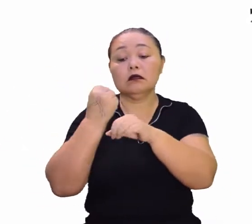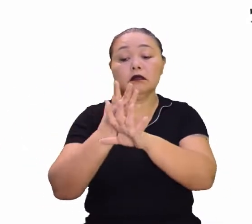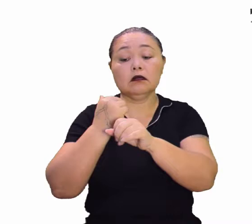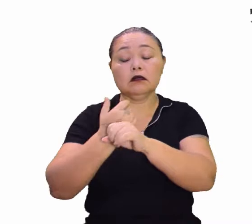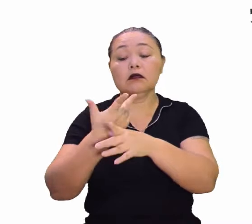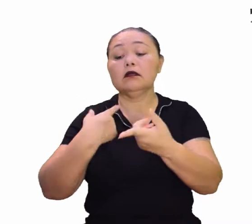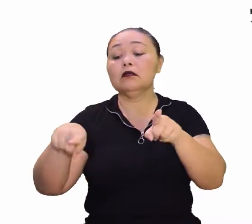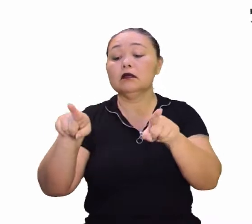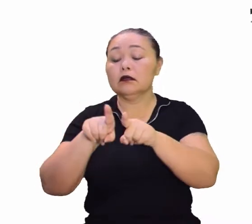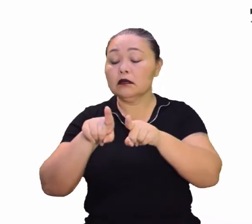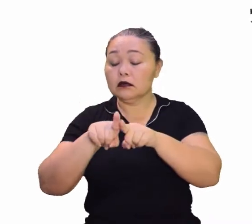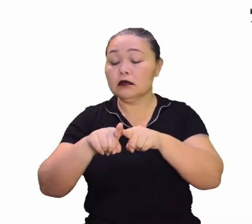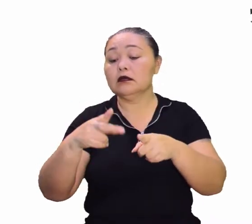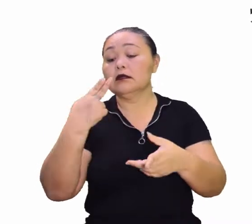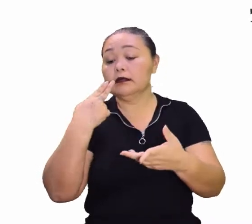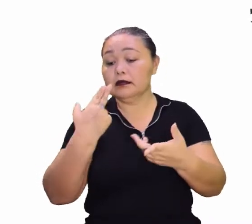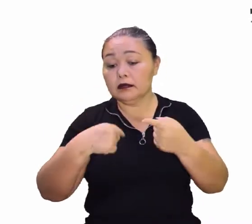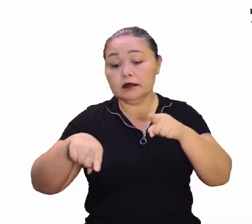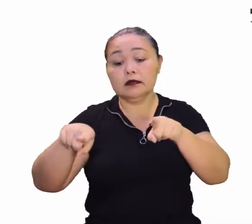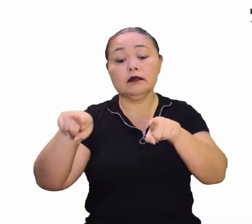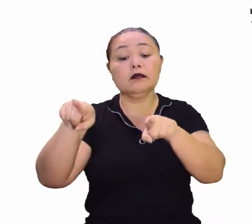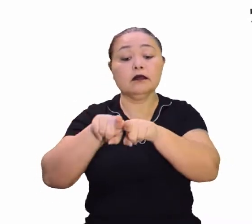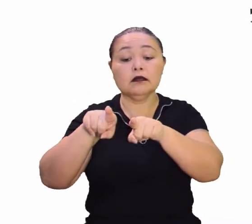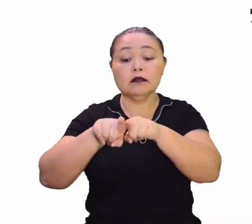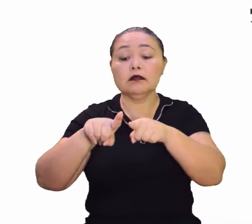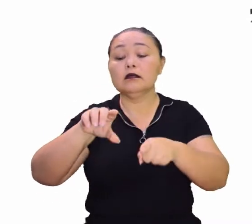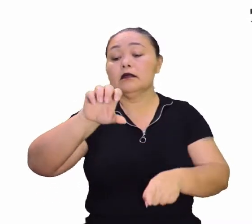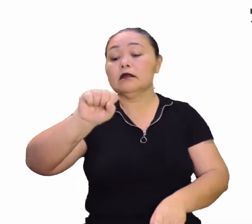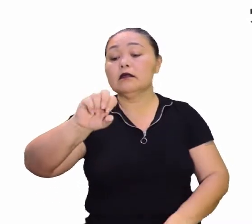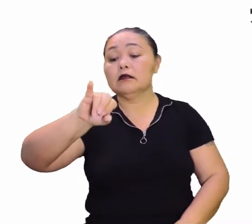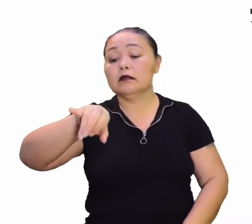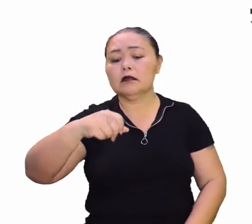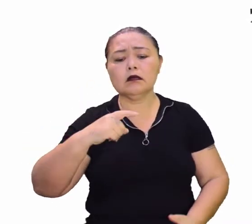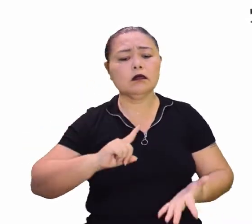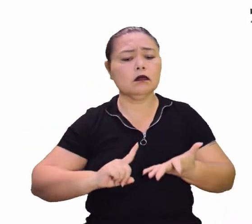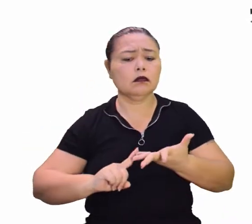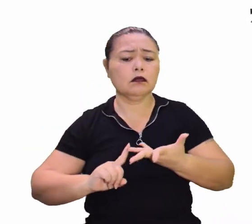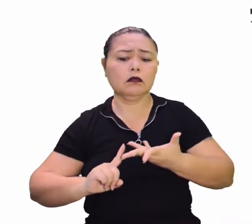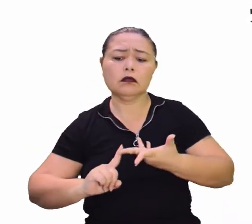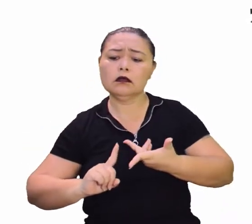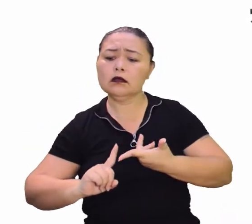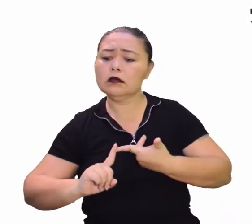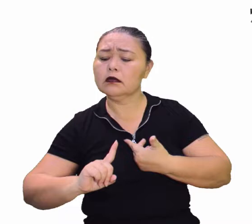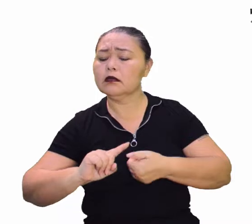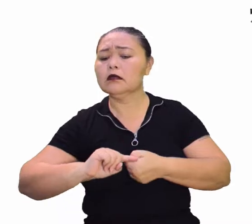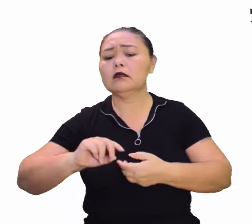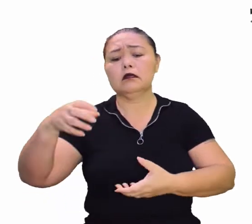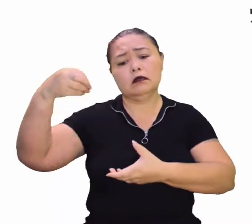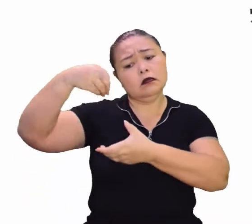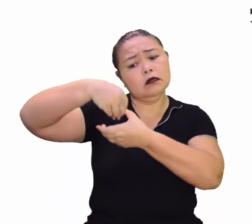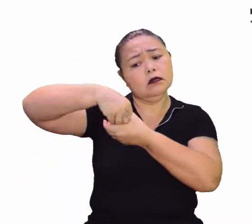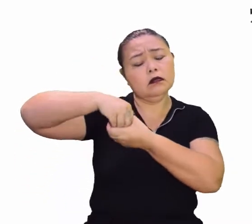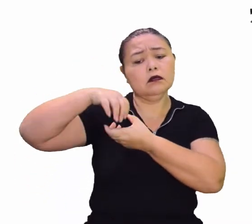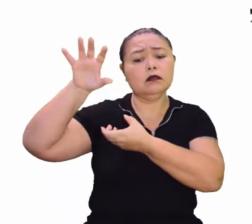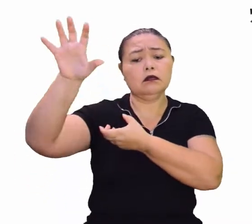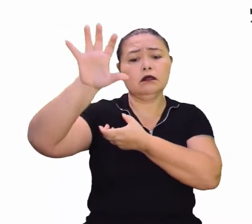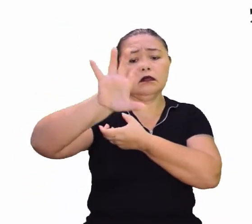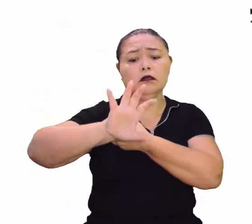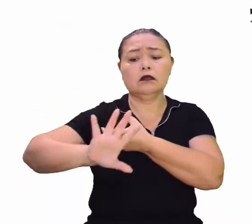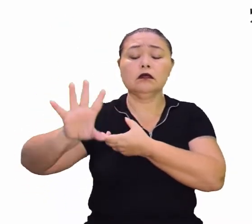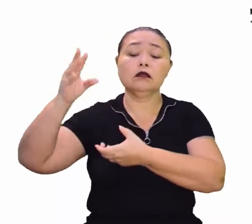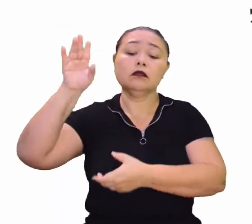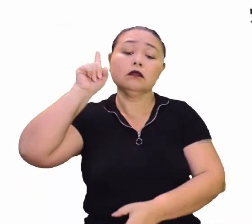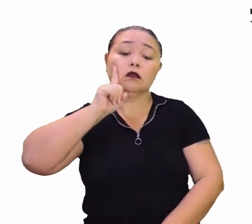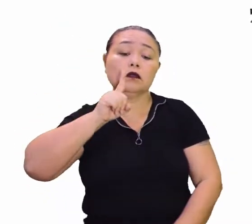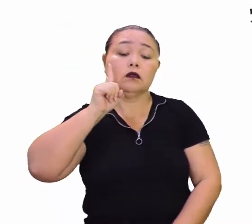fumo, culturas irrigadas, soja e fruticultura. Então, tem uma diversidade dentro da região dos